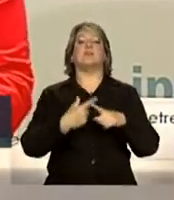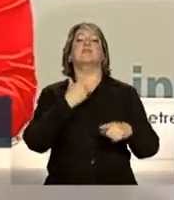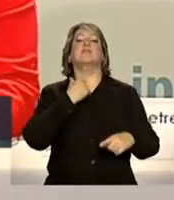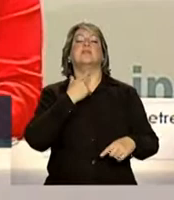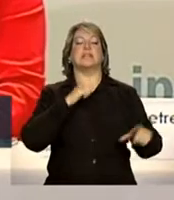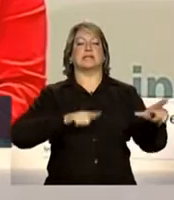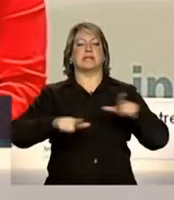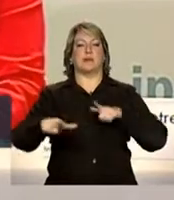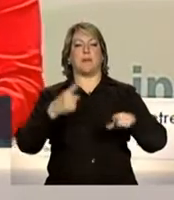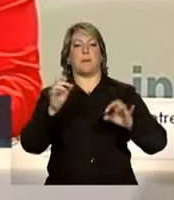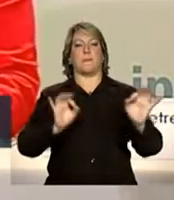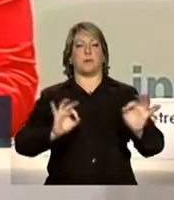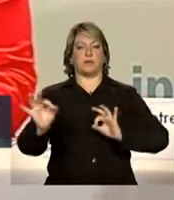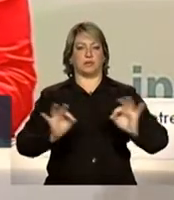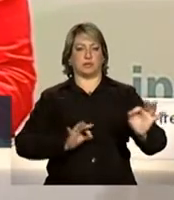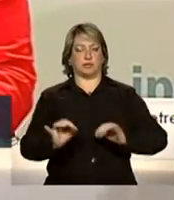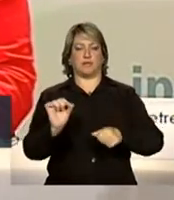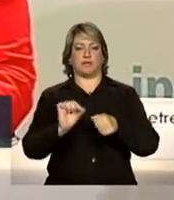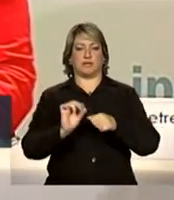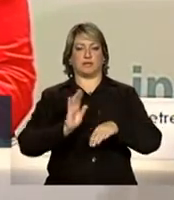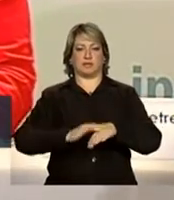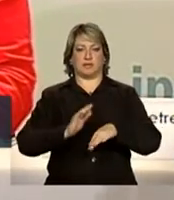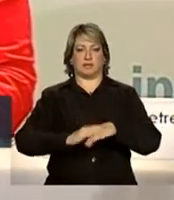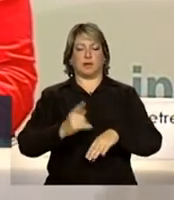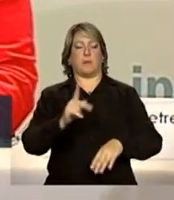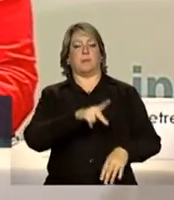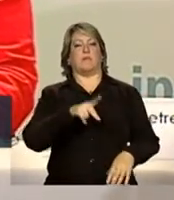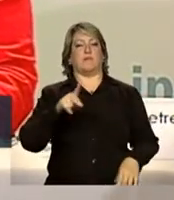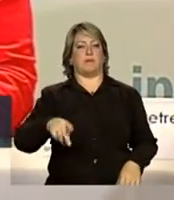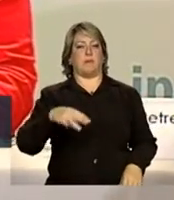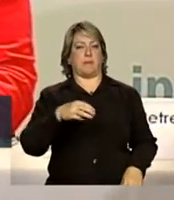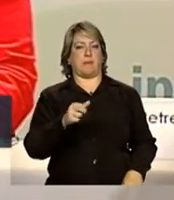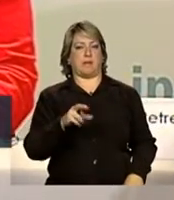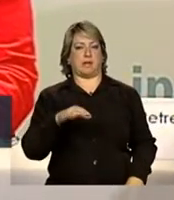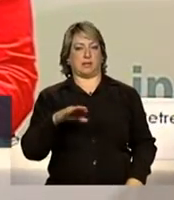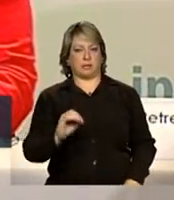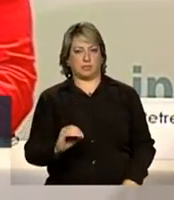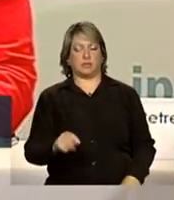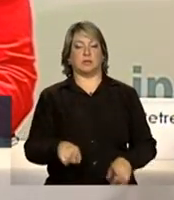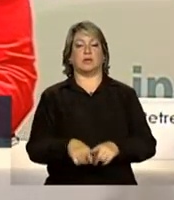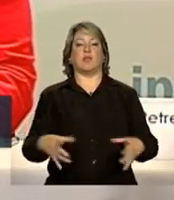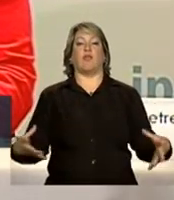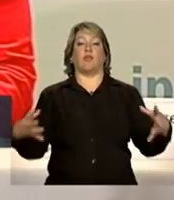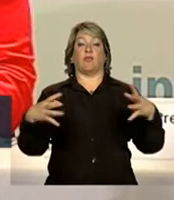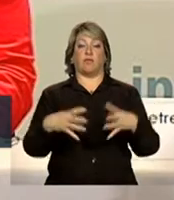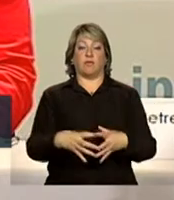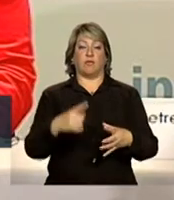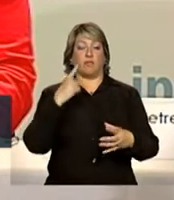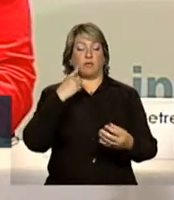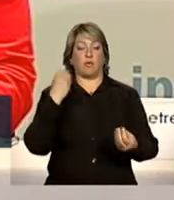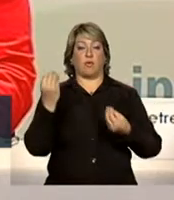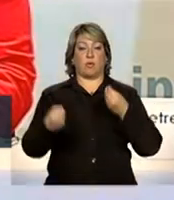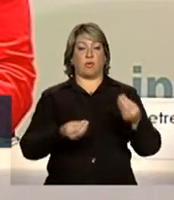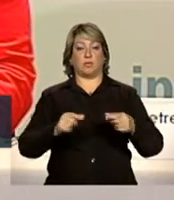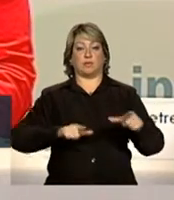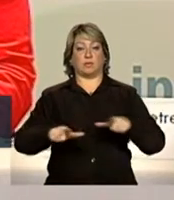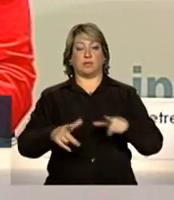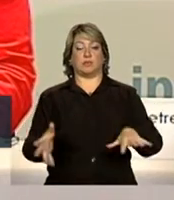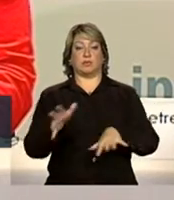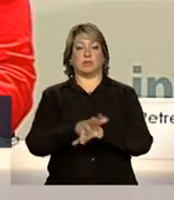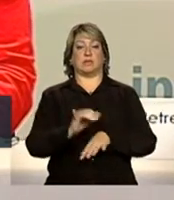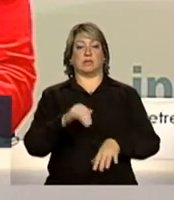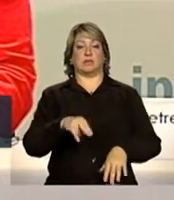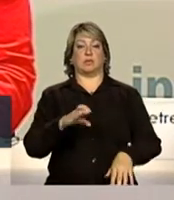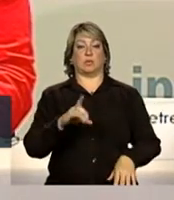projeto montado pelo professor Márcio Postman, que envolveu a eleição do desenvolvimento inclusivo como o